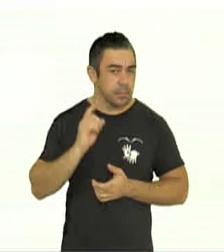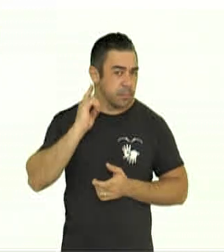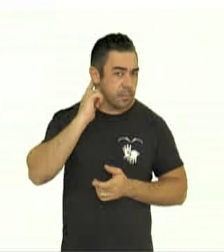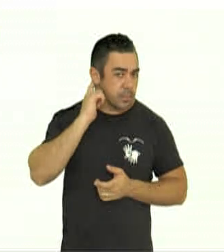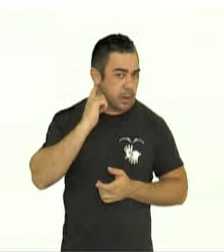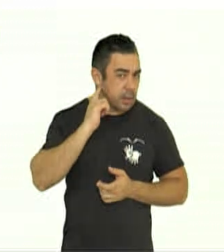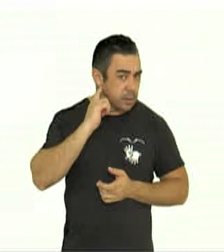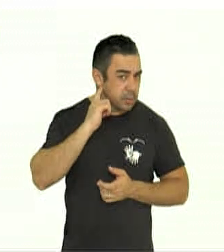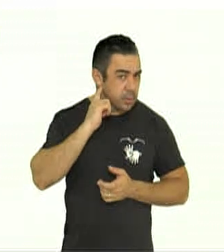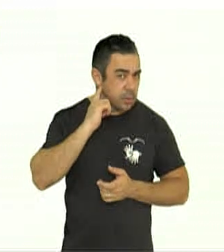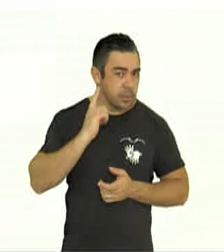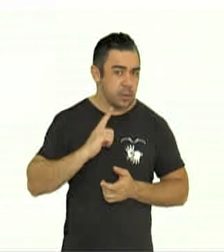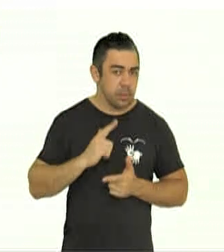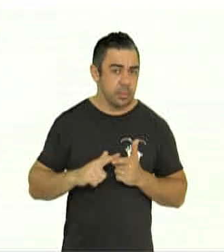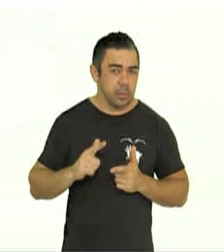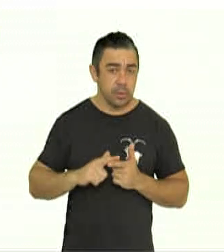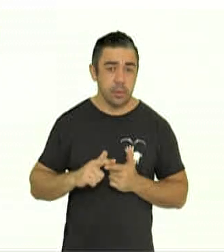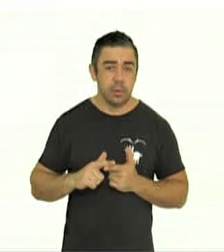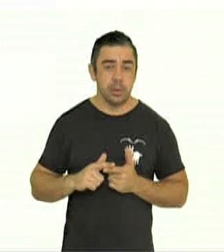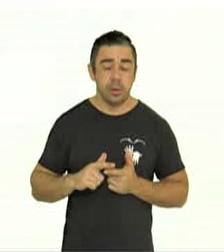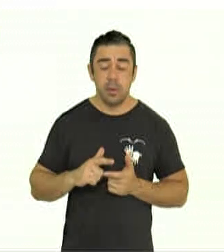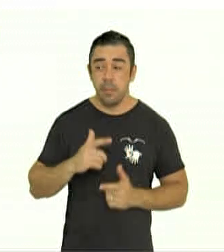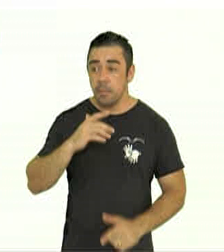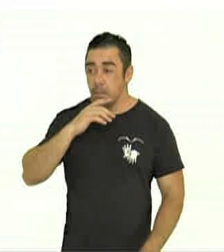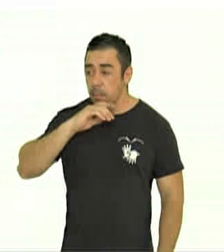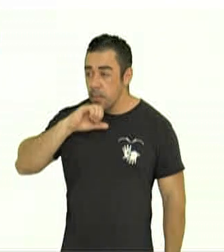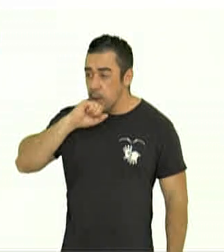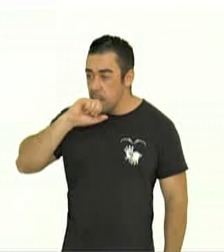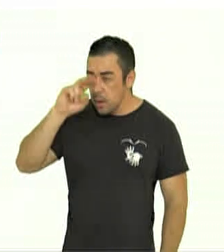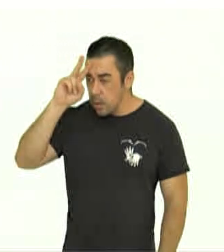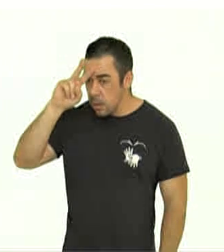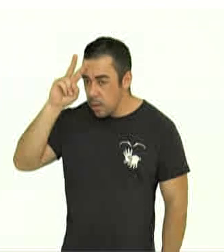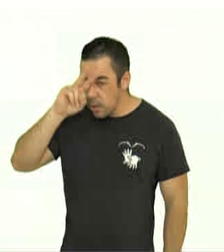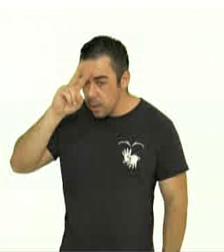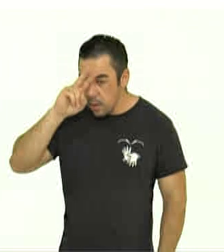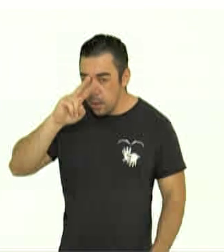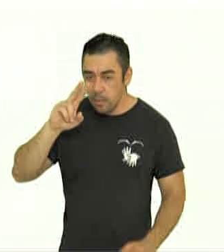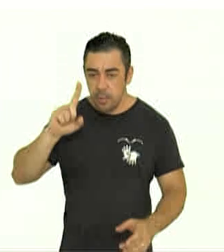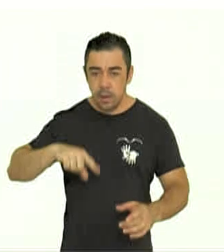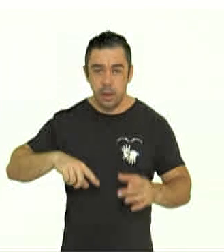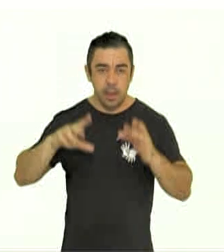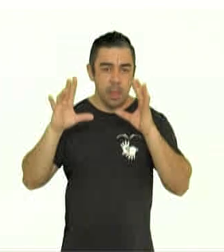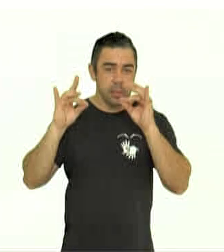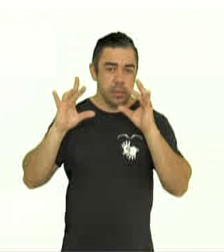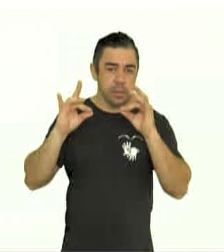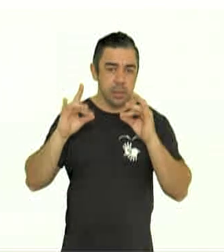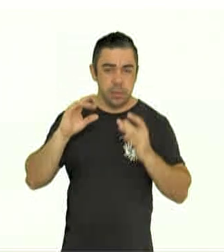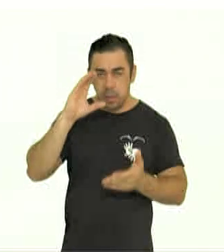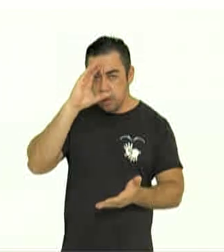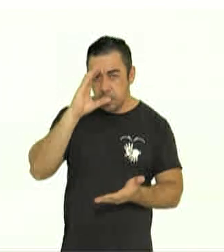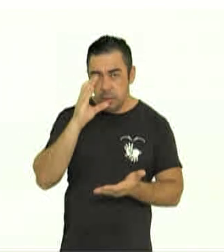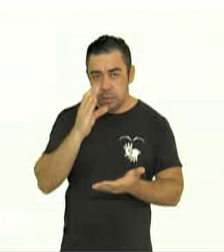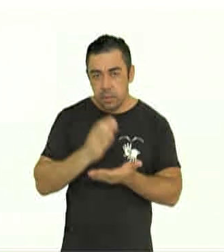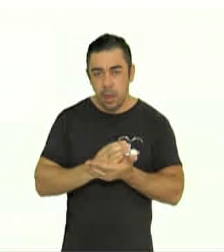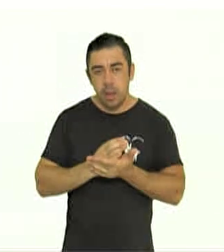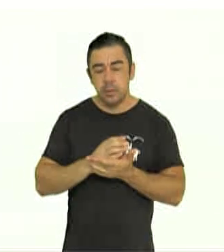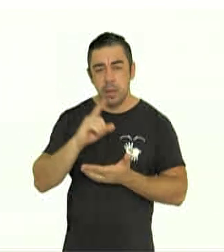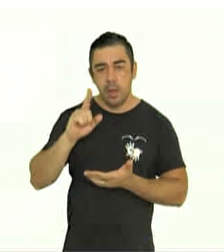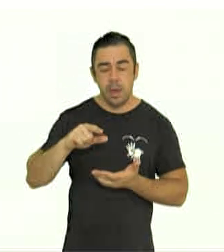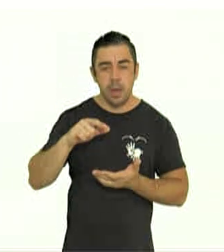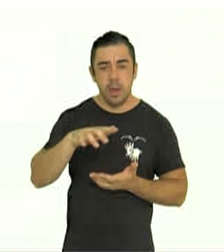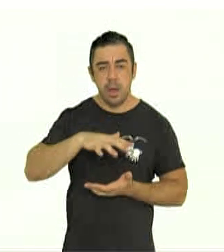e... O pai lembra imediatamente da dissertação de mestrado de um amigo da área de